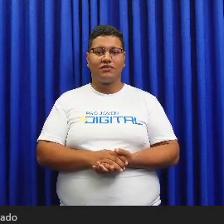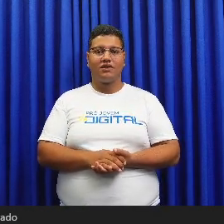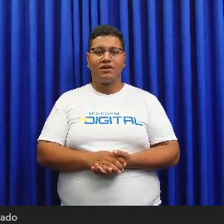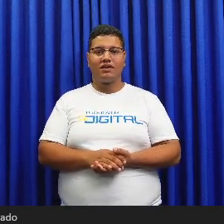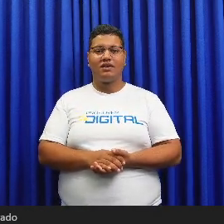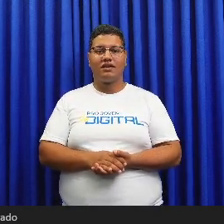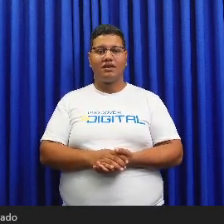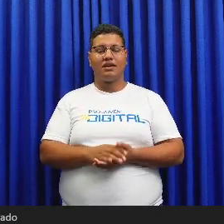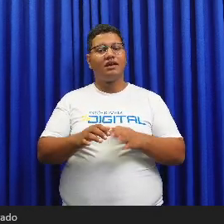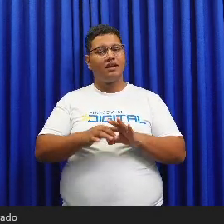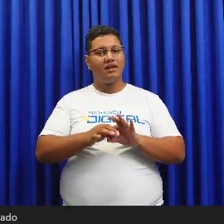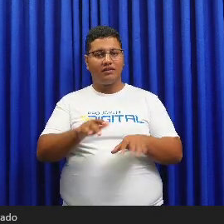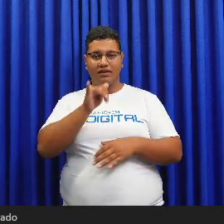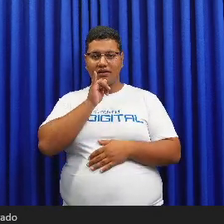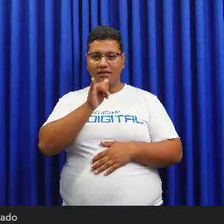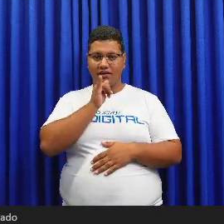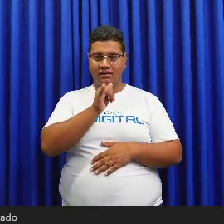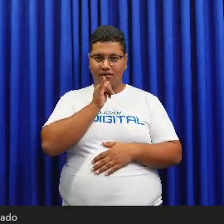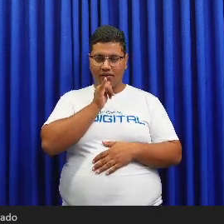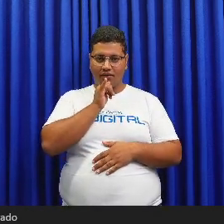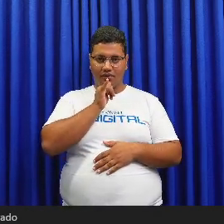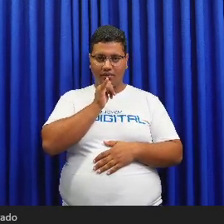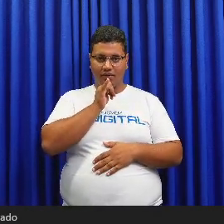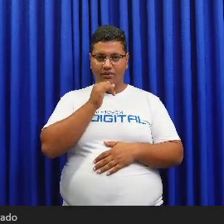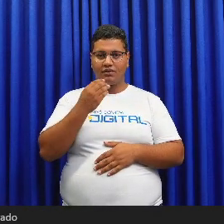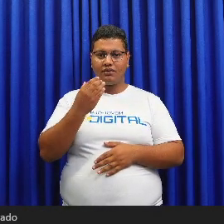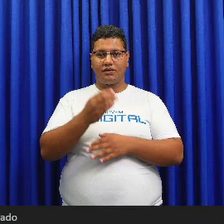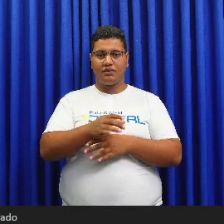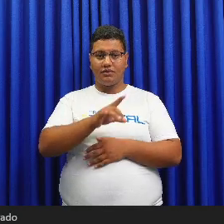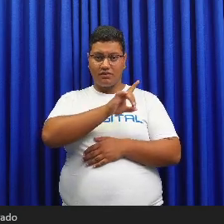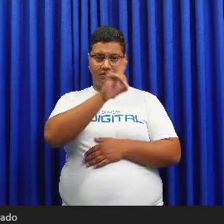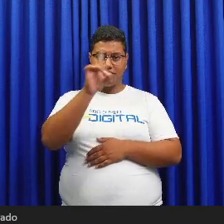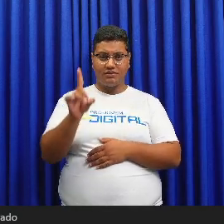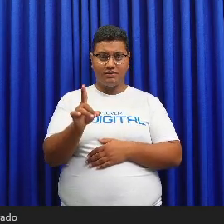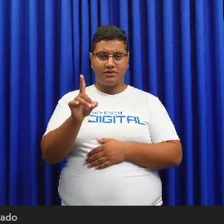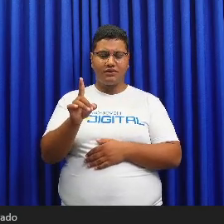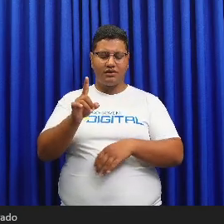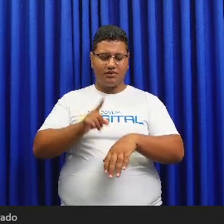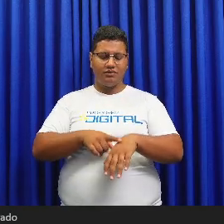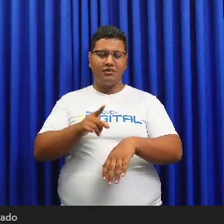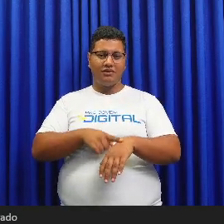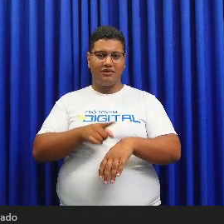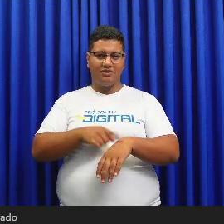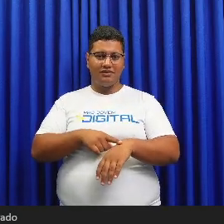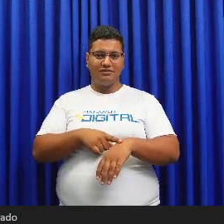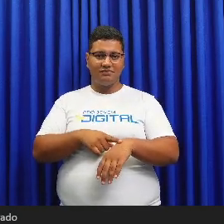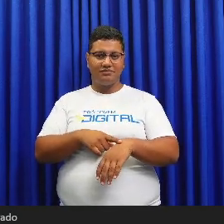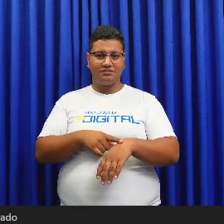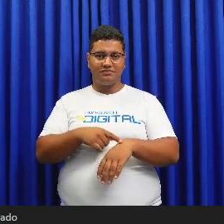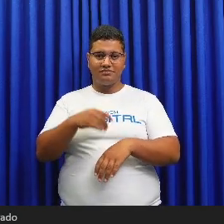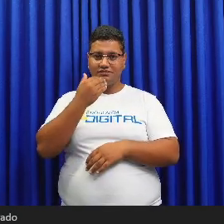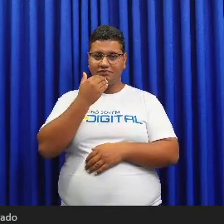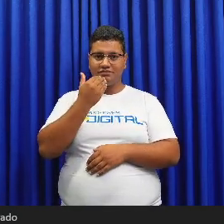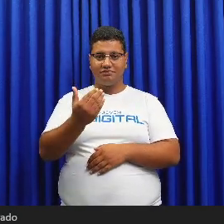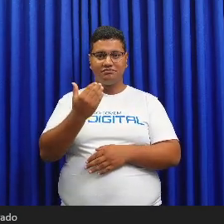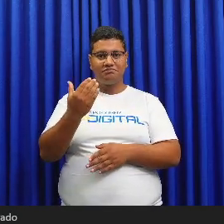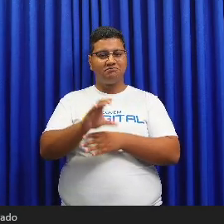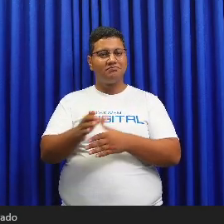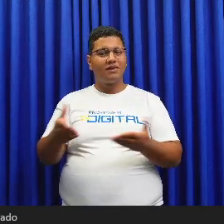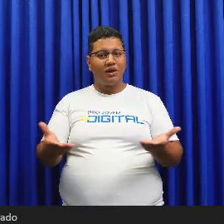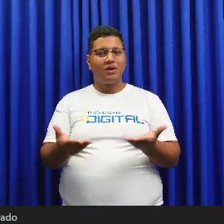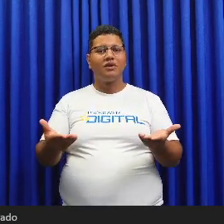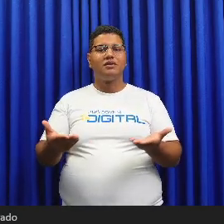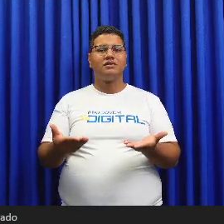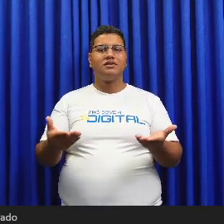available, disponível. Vou colocar aqui em colocar uma data e um horário. Eu vou pedir para publicar hoje mesmo,